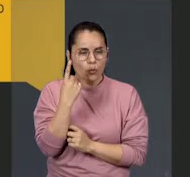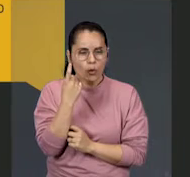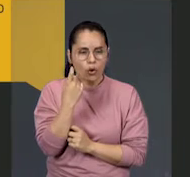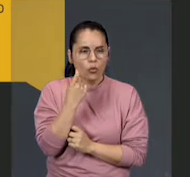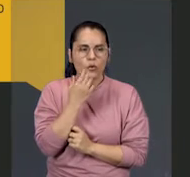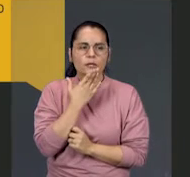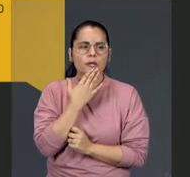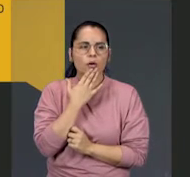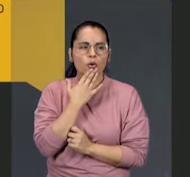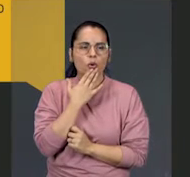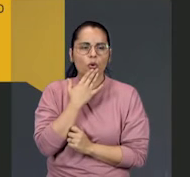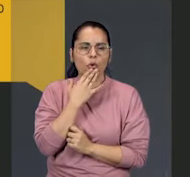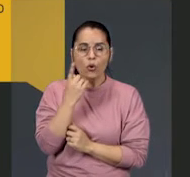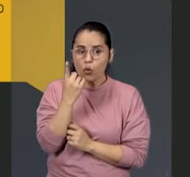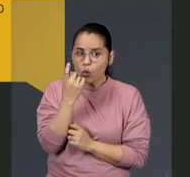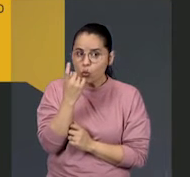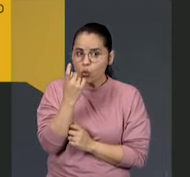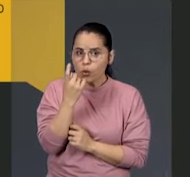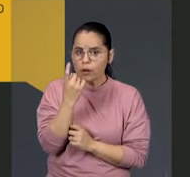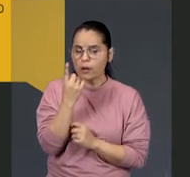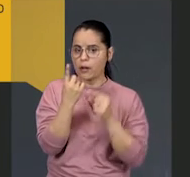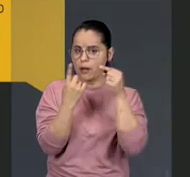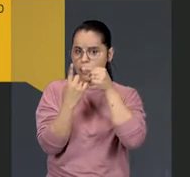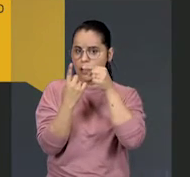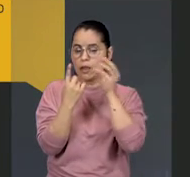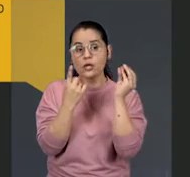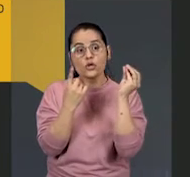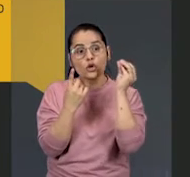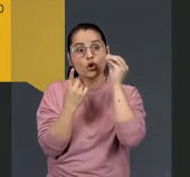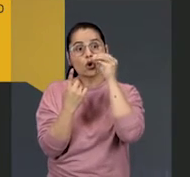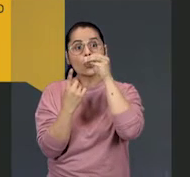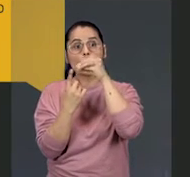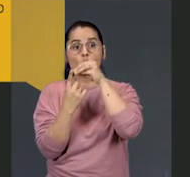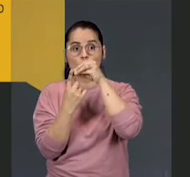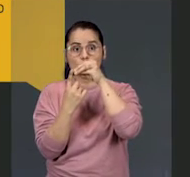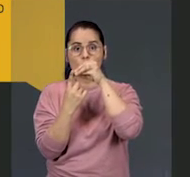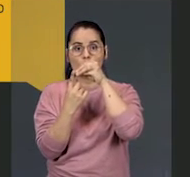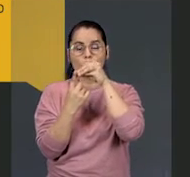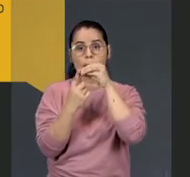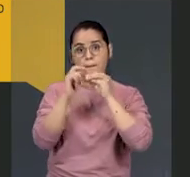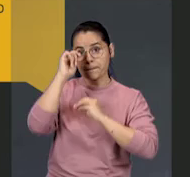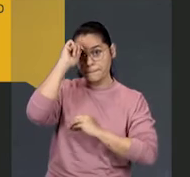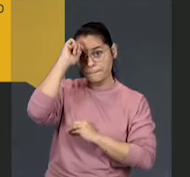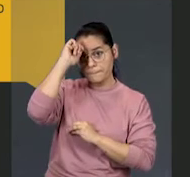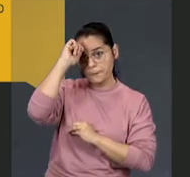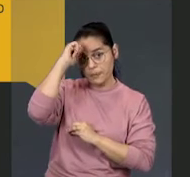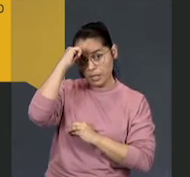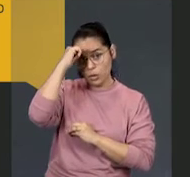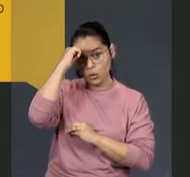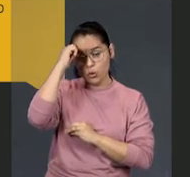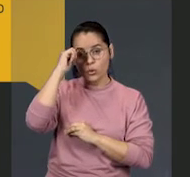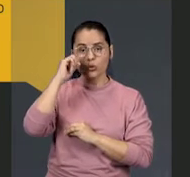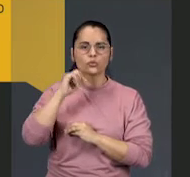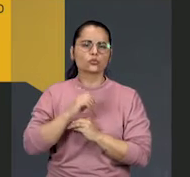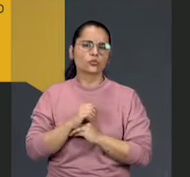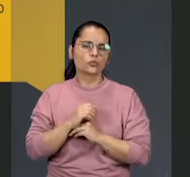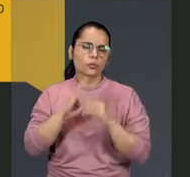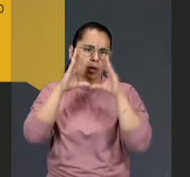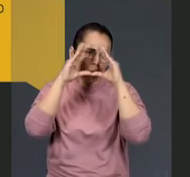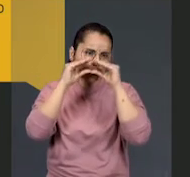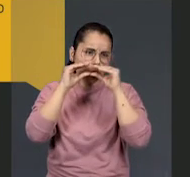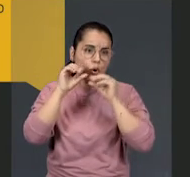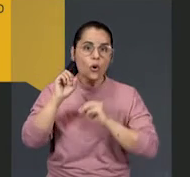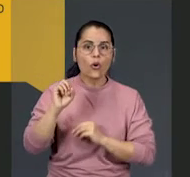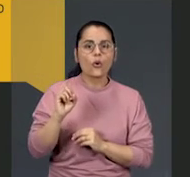cor matiz e acrescenta cor preta, adiciona preto para ela ficar mais